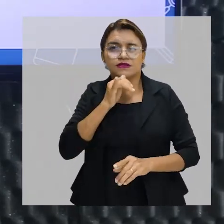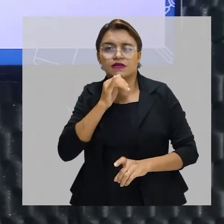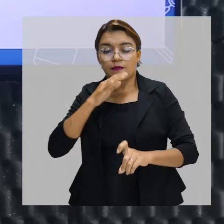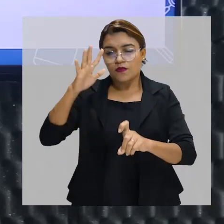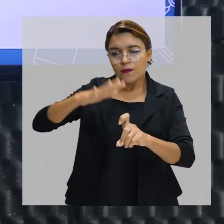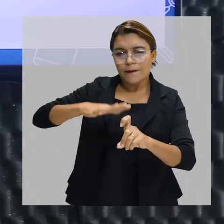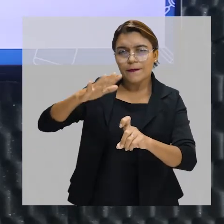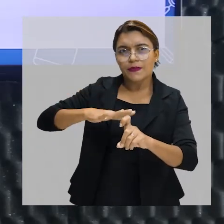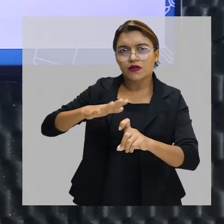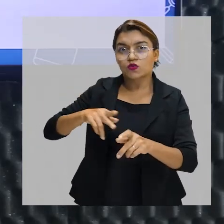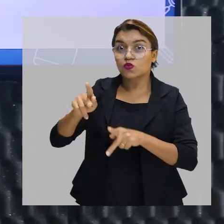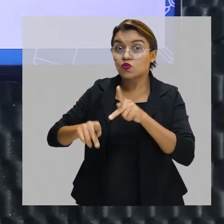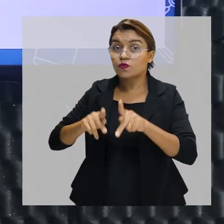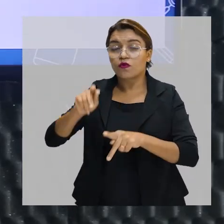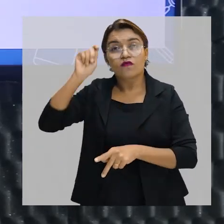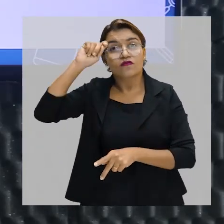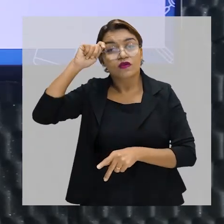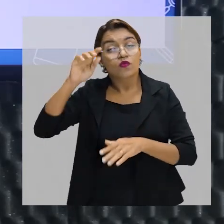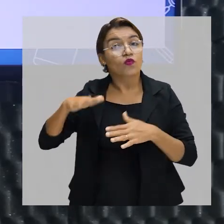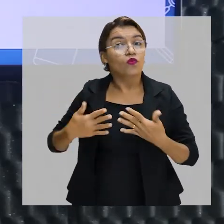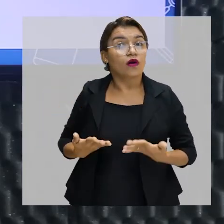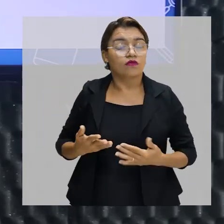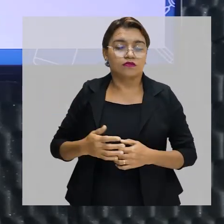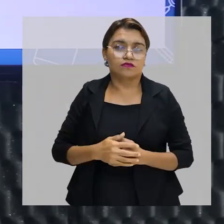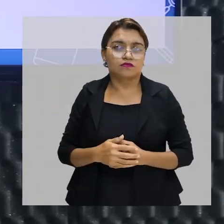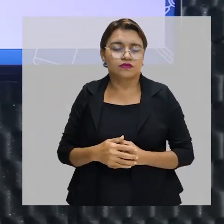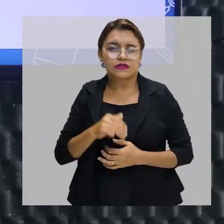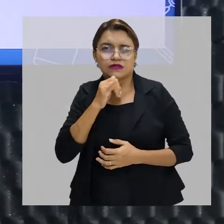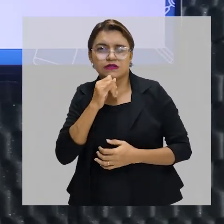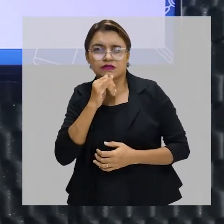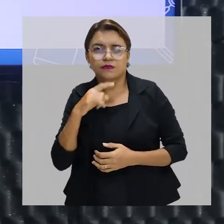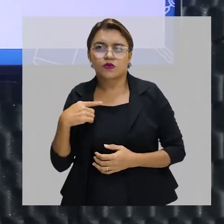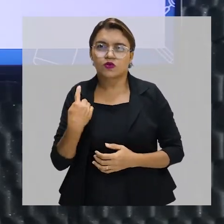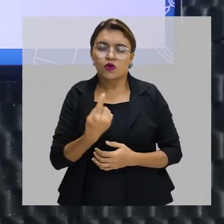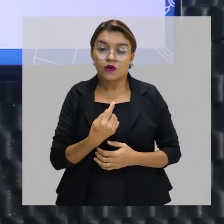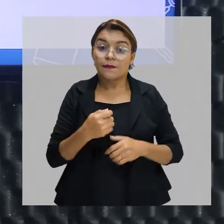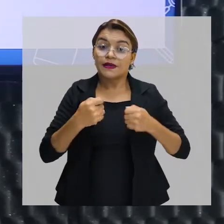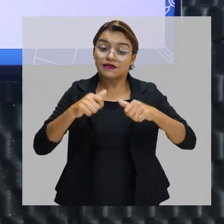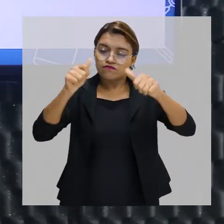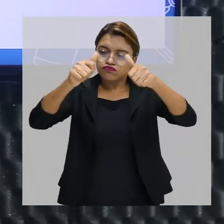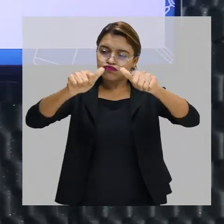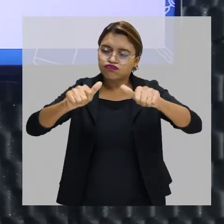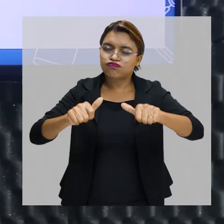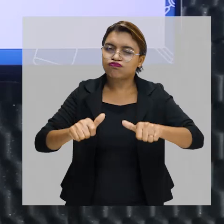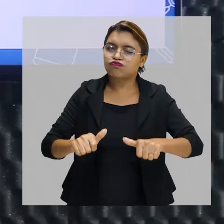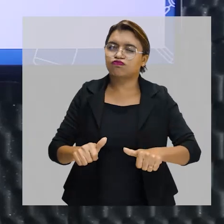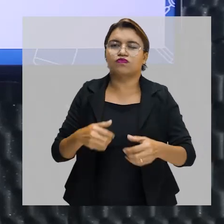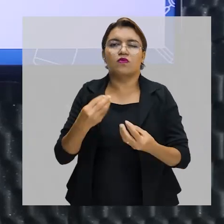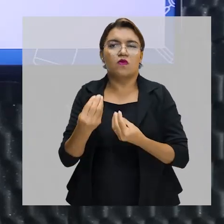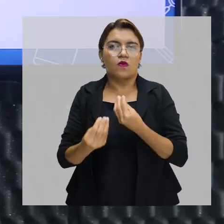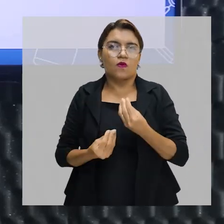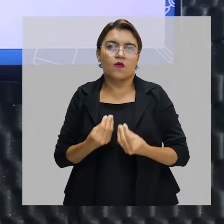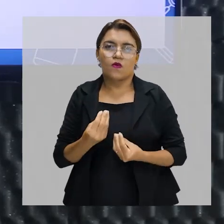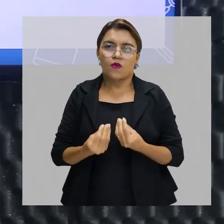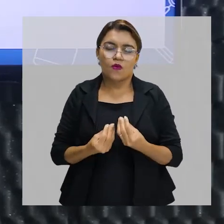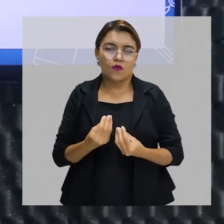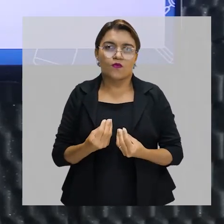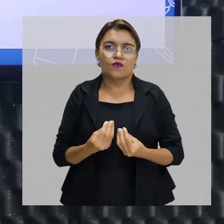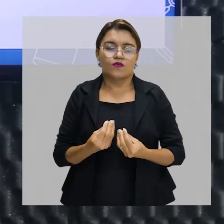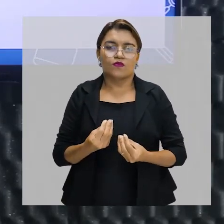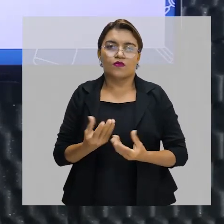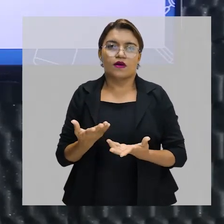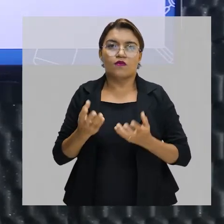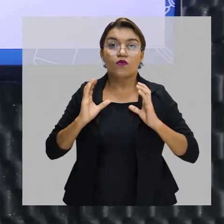negro? A gente pode pensar nos dias de hoje, fazer essa análise e ver como é que tem sido o comportamento